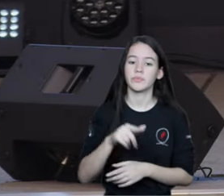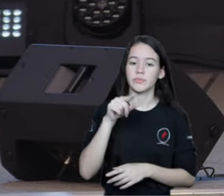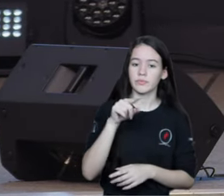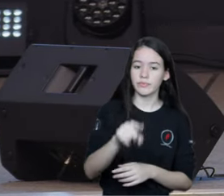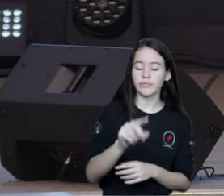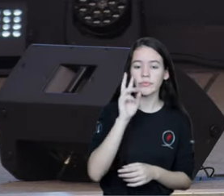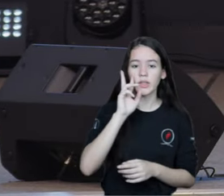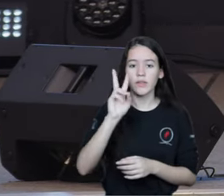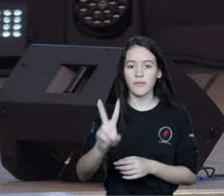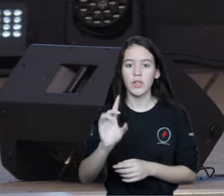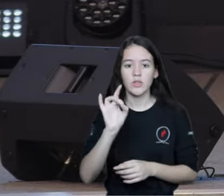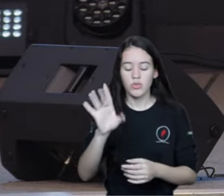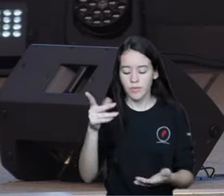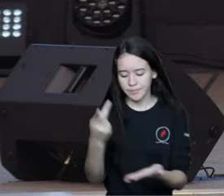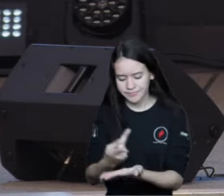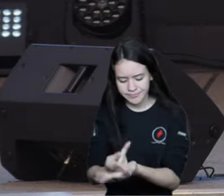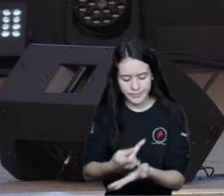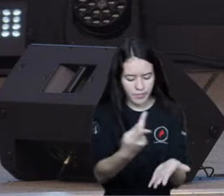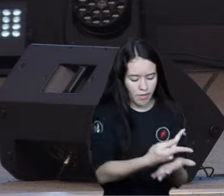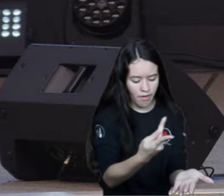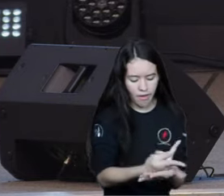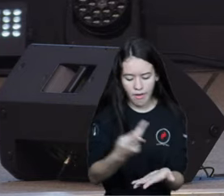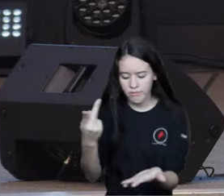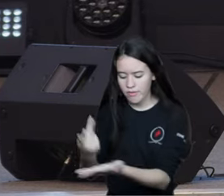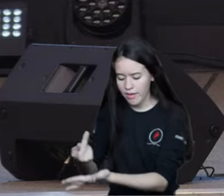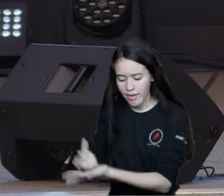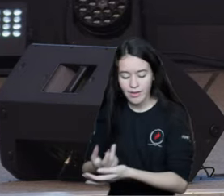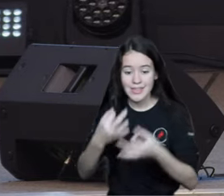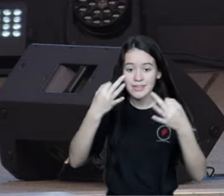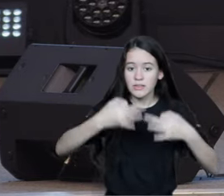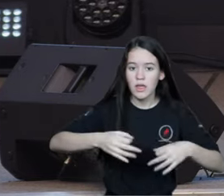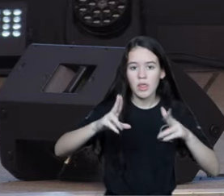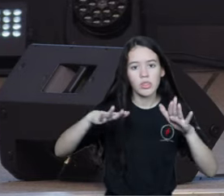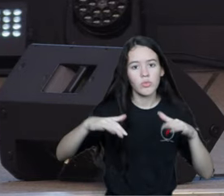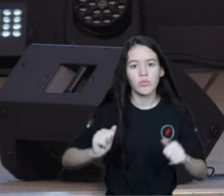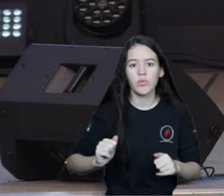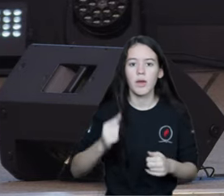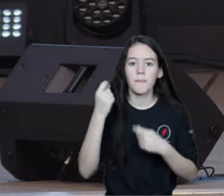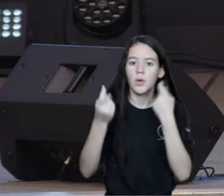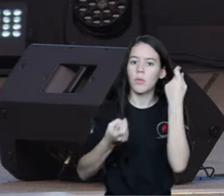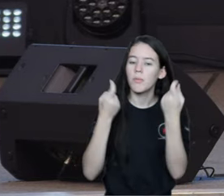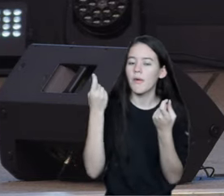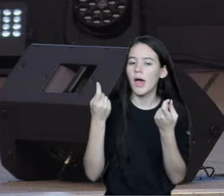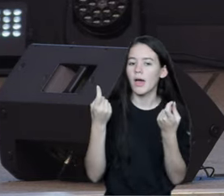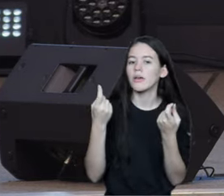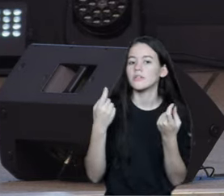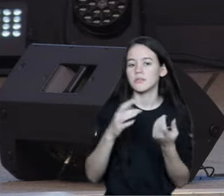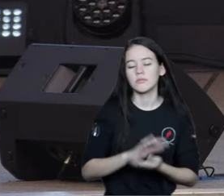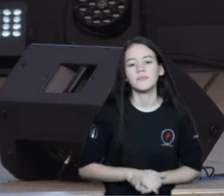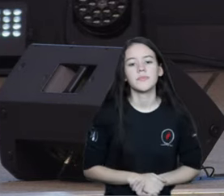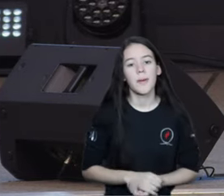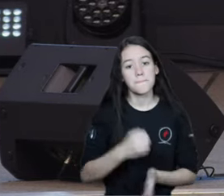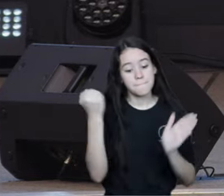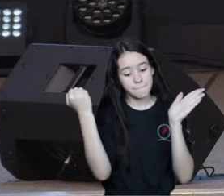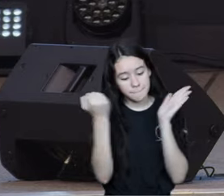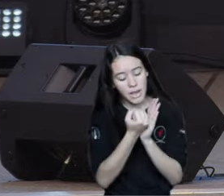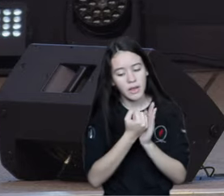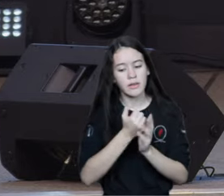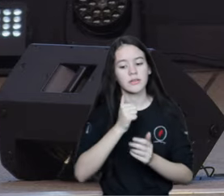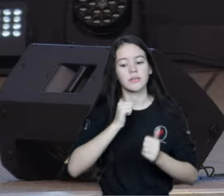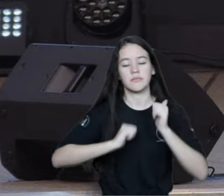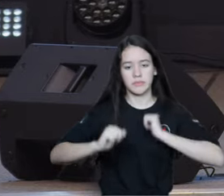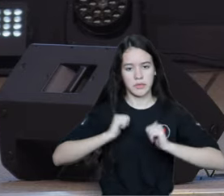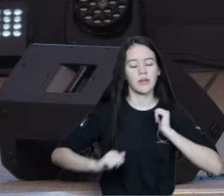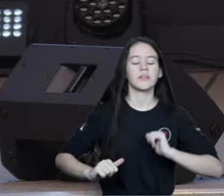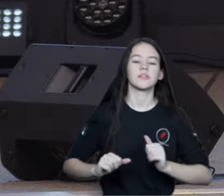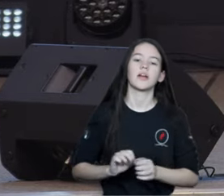com que você veja só o que vai dar errado e nunca que vai dar certo isso são marcas da ansiedade e